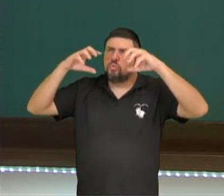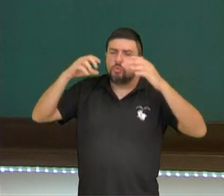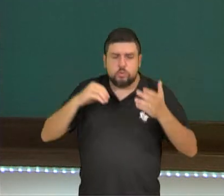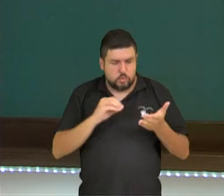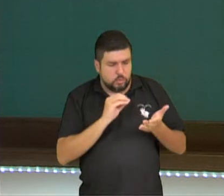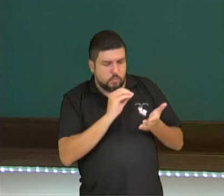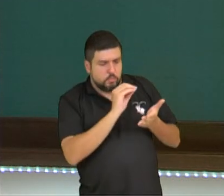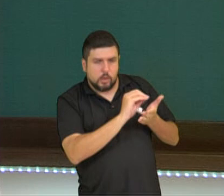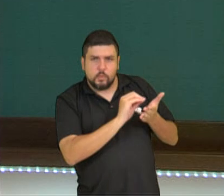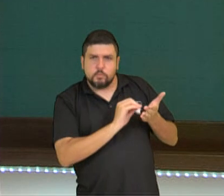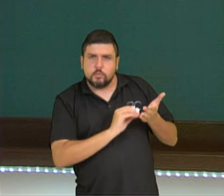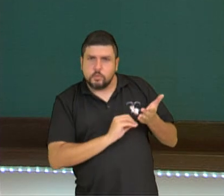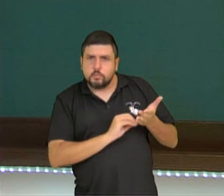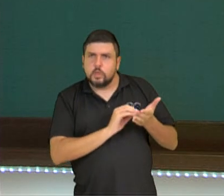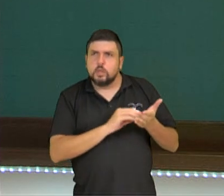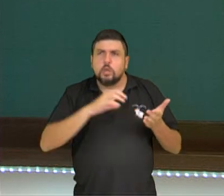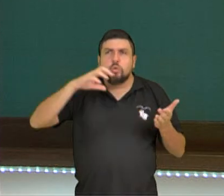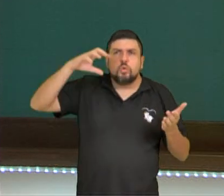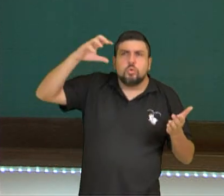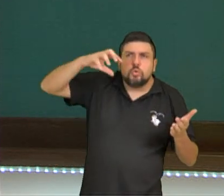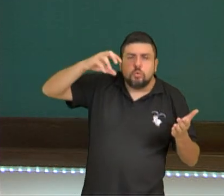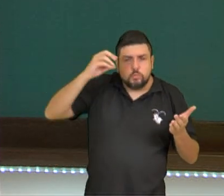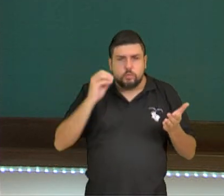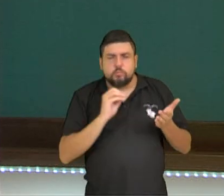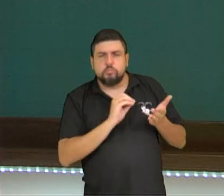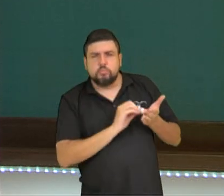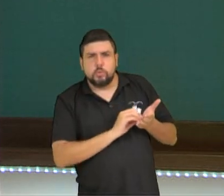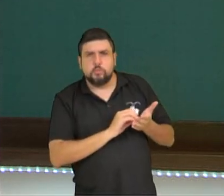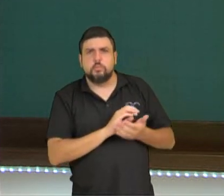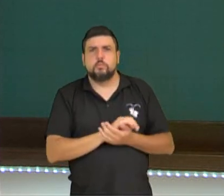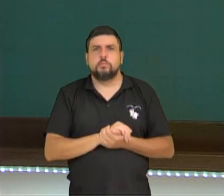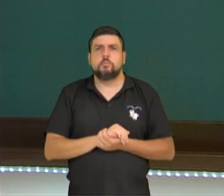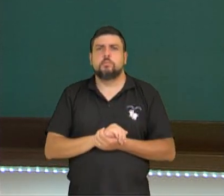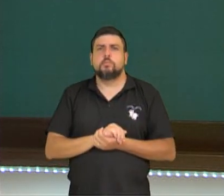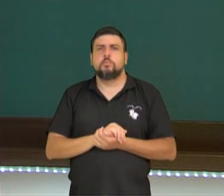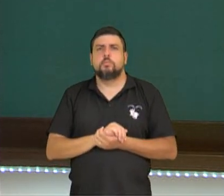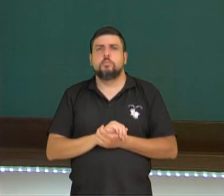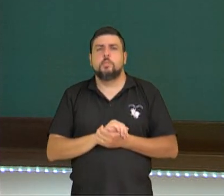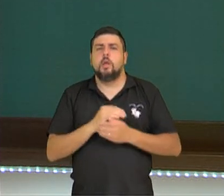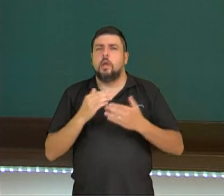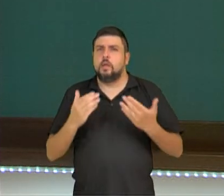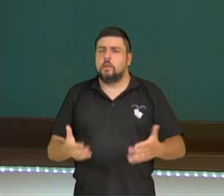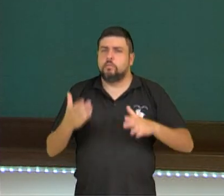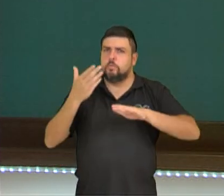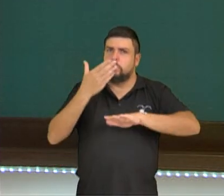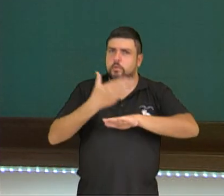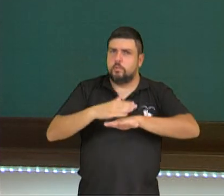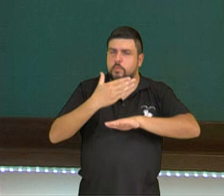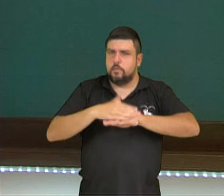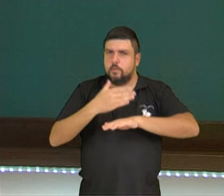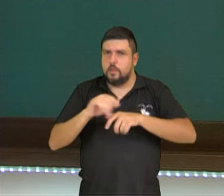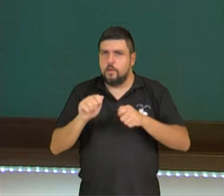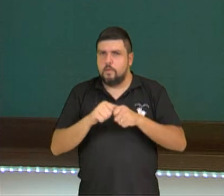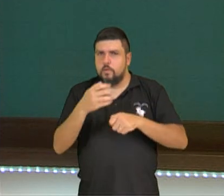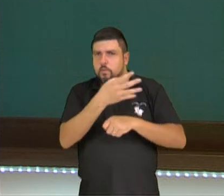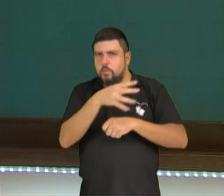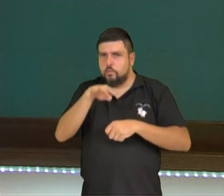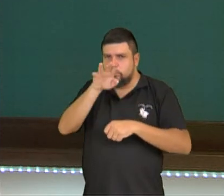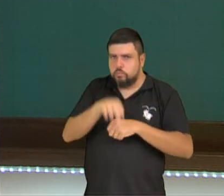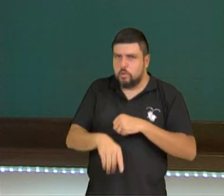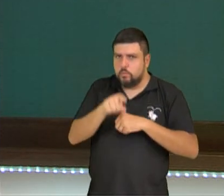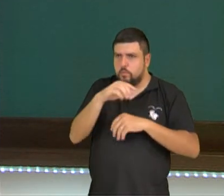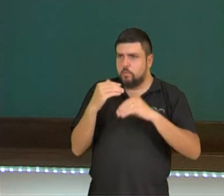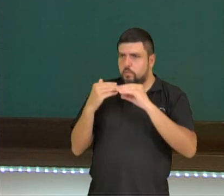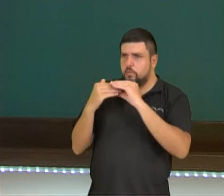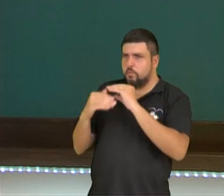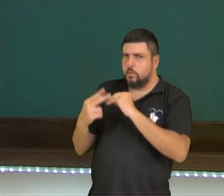os desenhos correspondentes à observação ali que eu fiz. Certo? Então, mão na massa, realizem a tabela, depois encaminhem para o professor